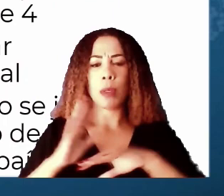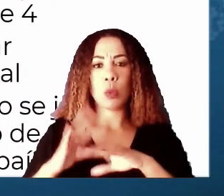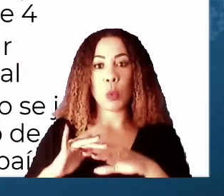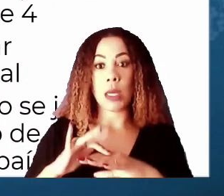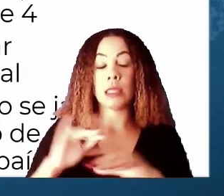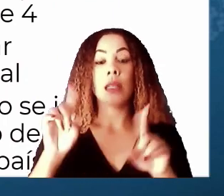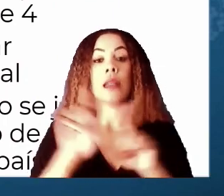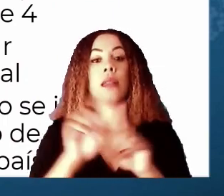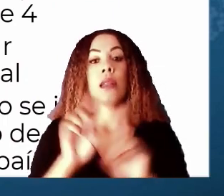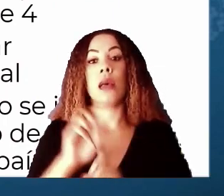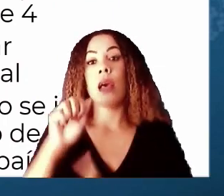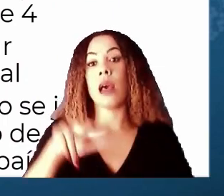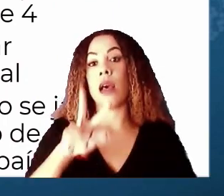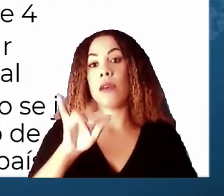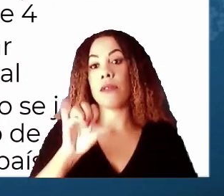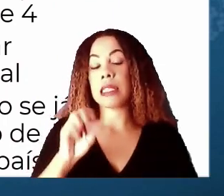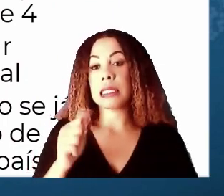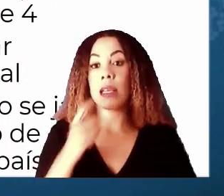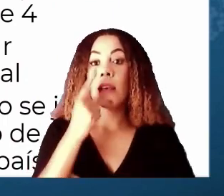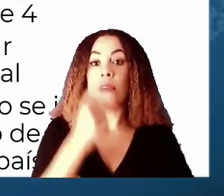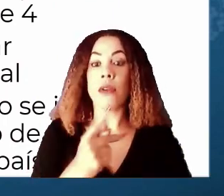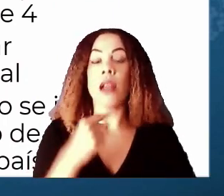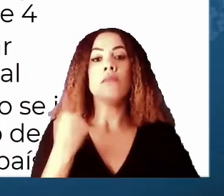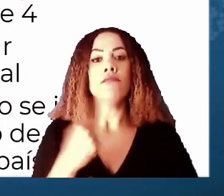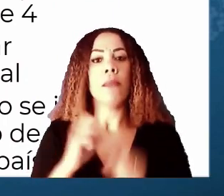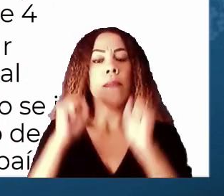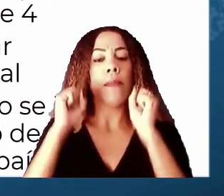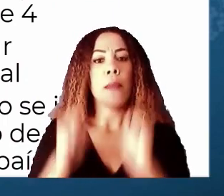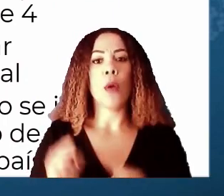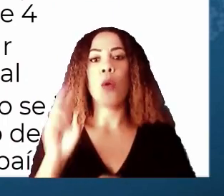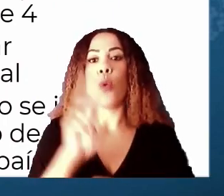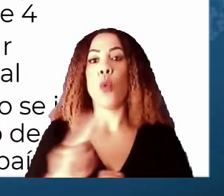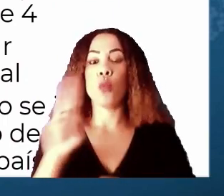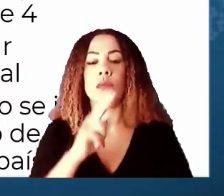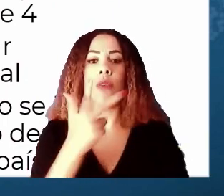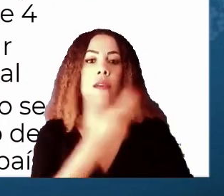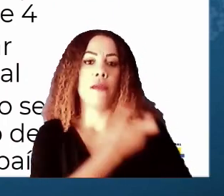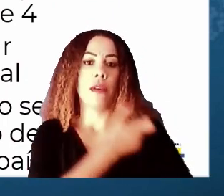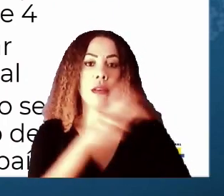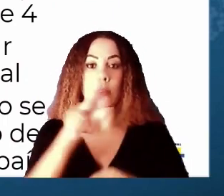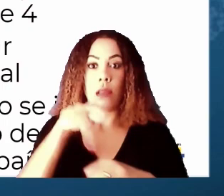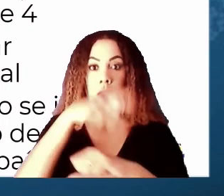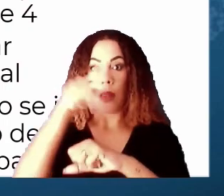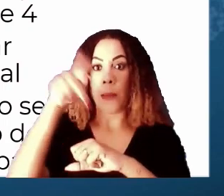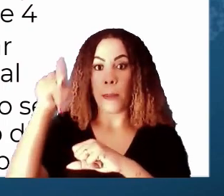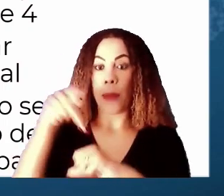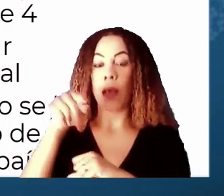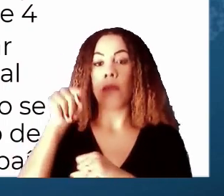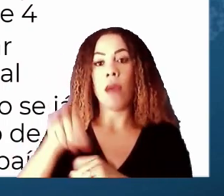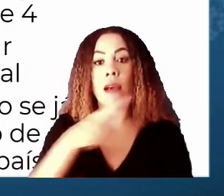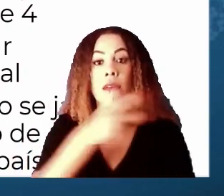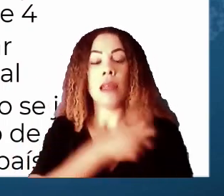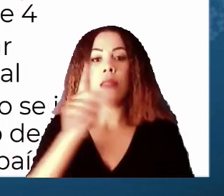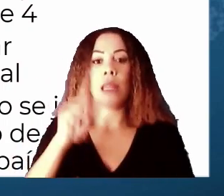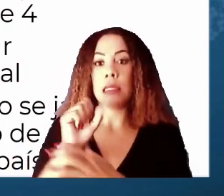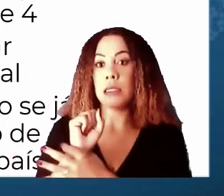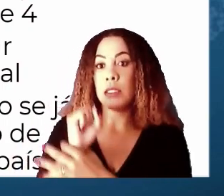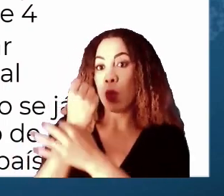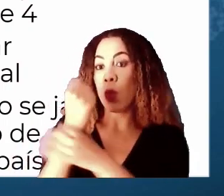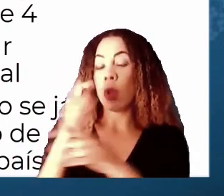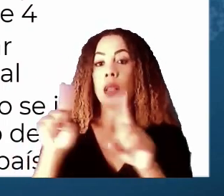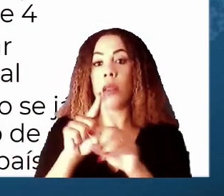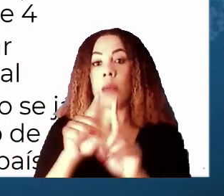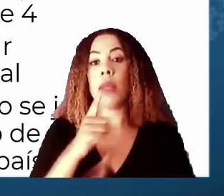Vigilância Sanitária dizendo que podemos usar a vacina no país, sendo uma vacina segura e eficaz, segundo a agência